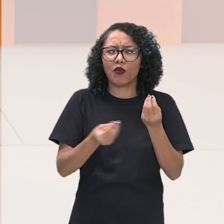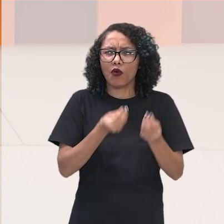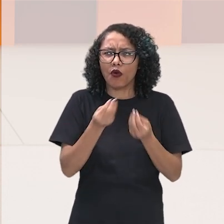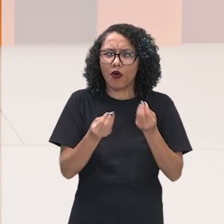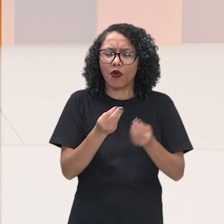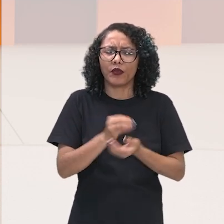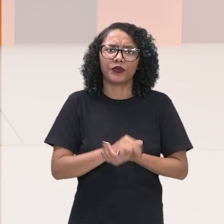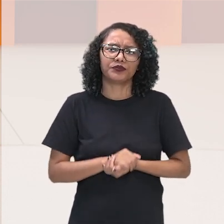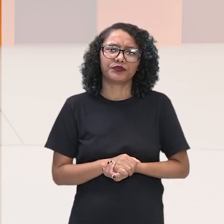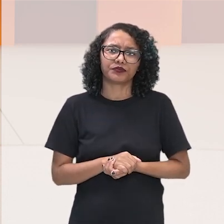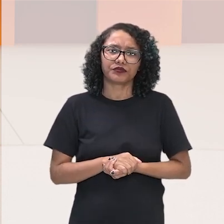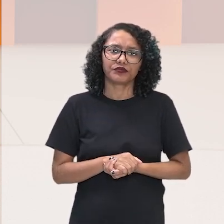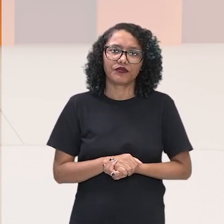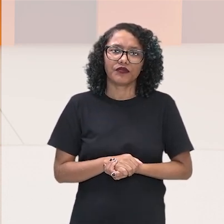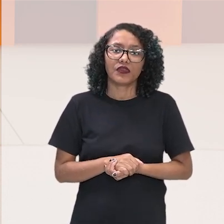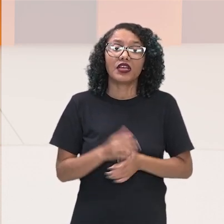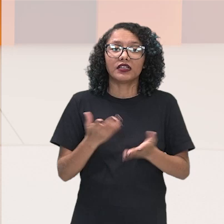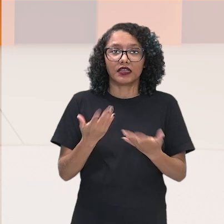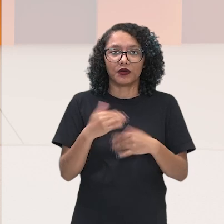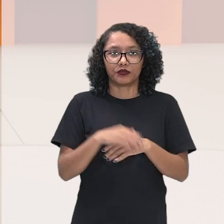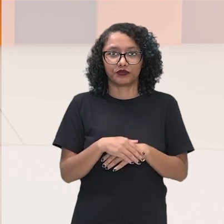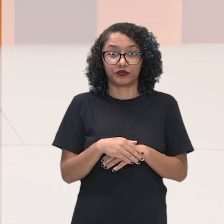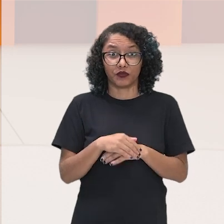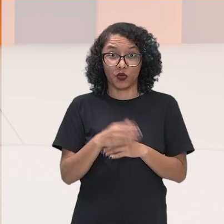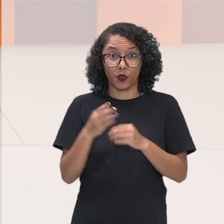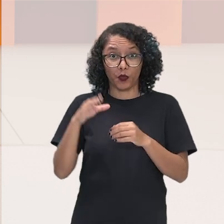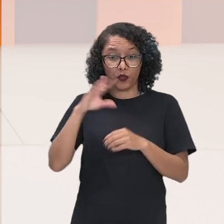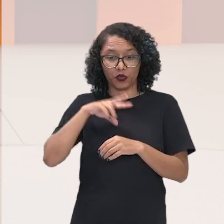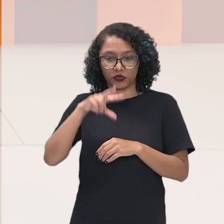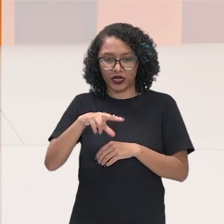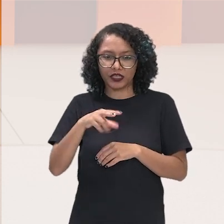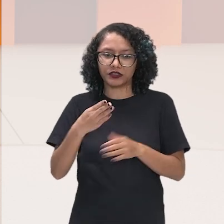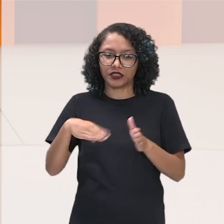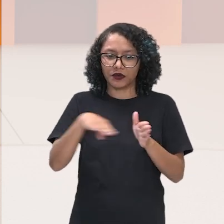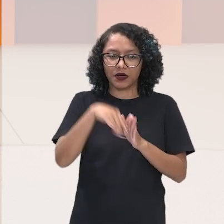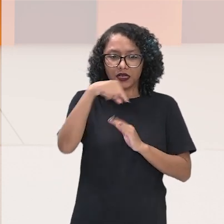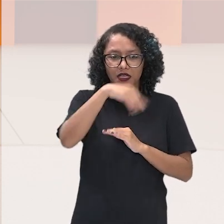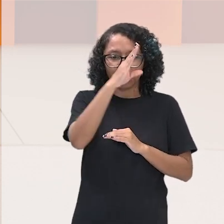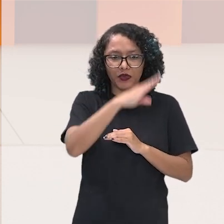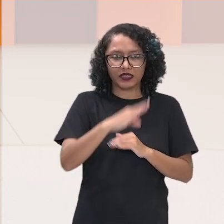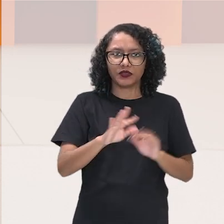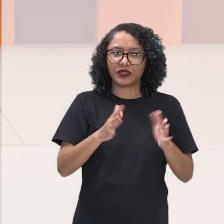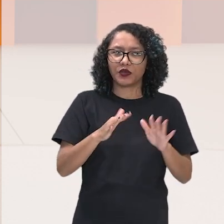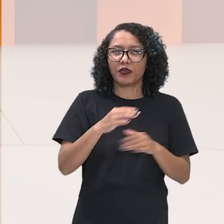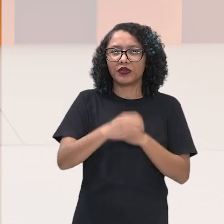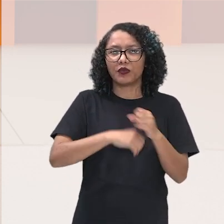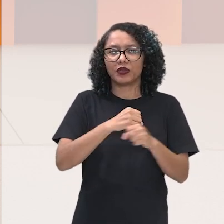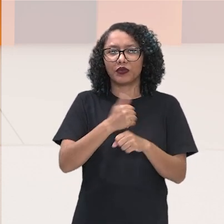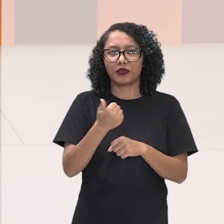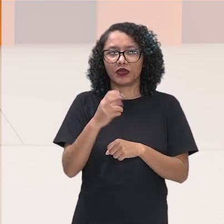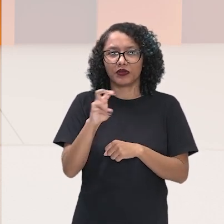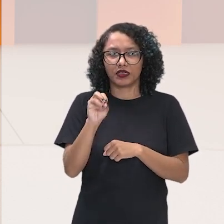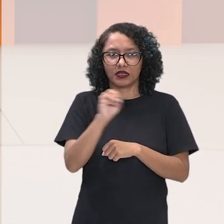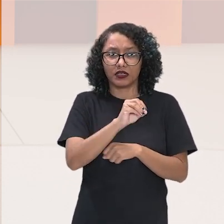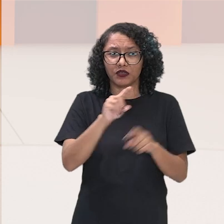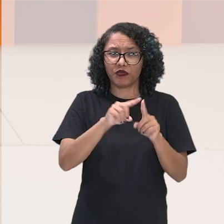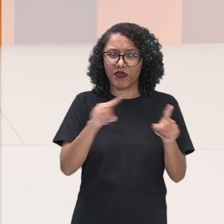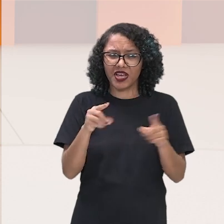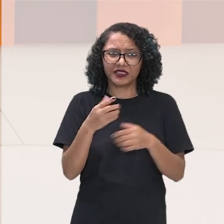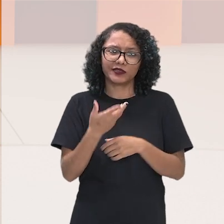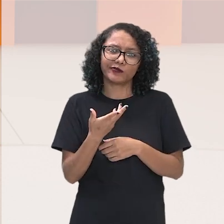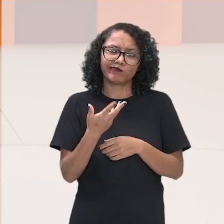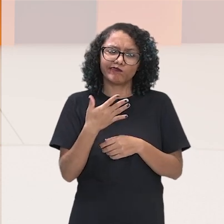ali encontrado por volta de 1500 pelos portugueses, mas não era um atrativo para os portugueses, porque o que